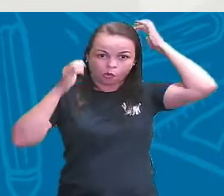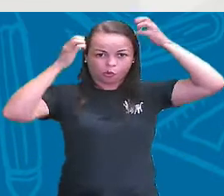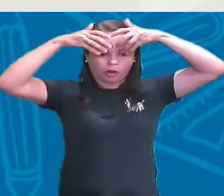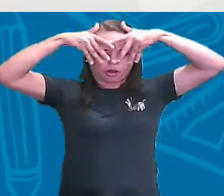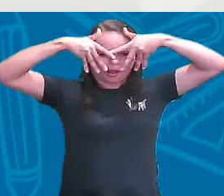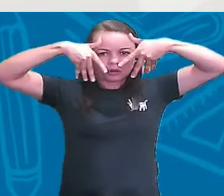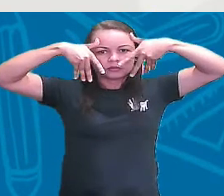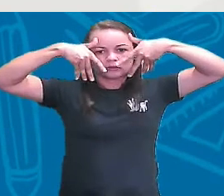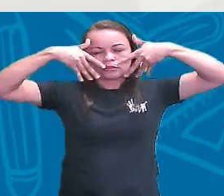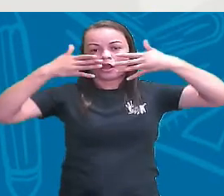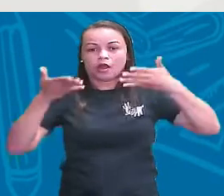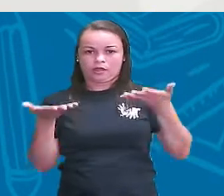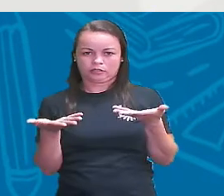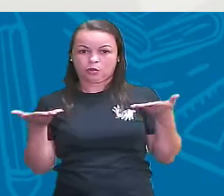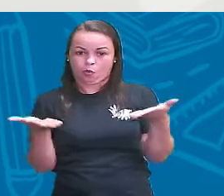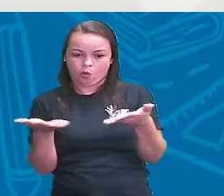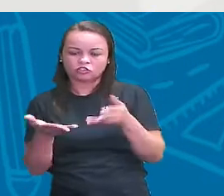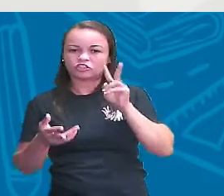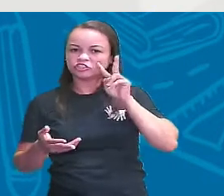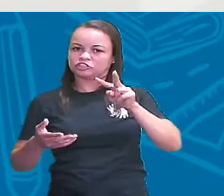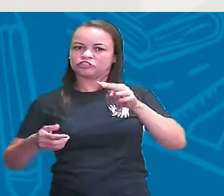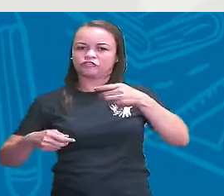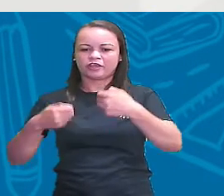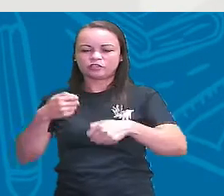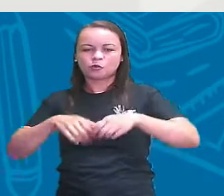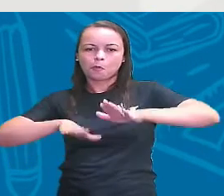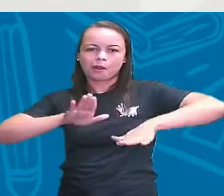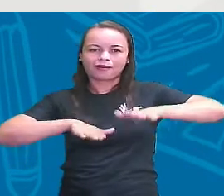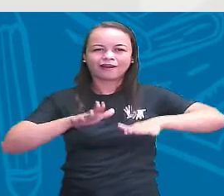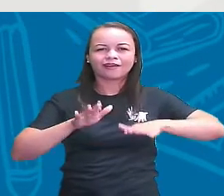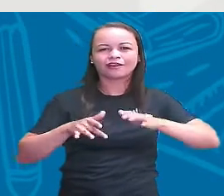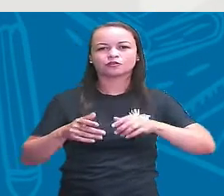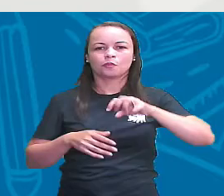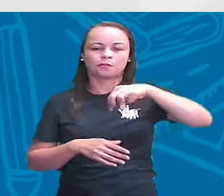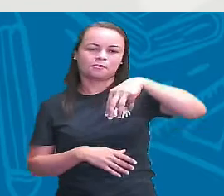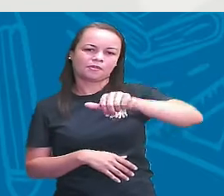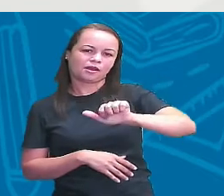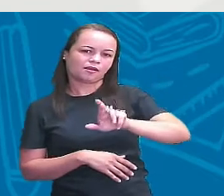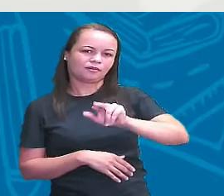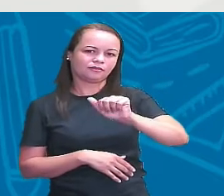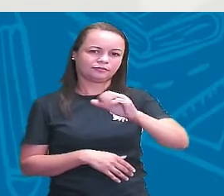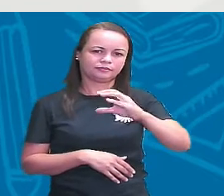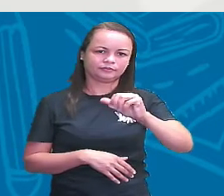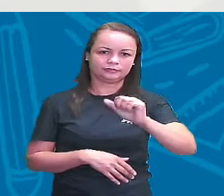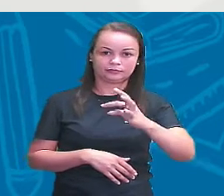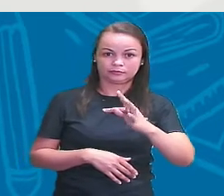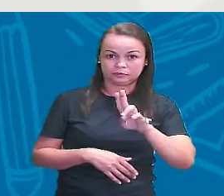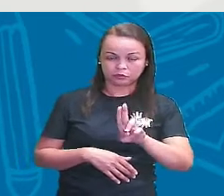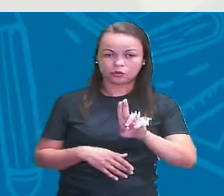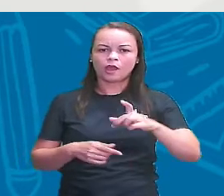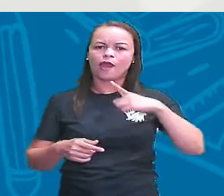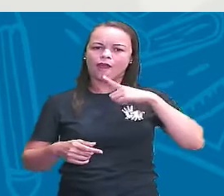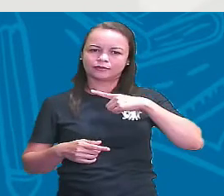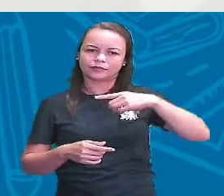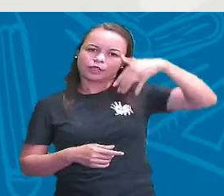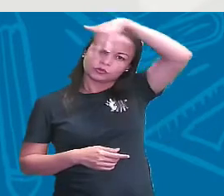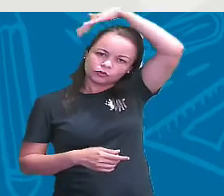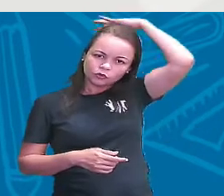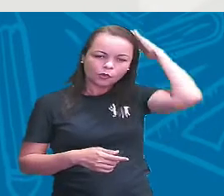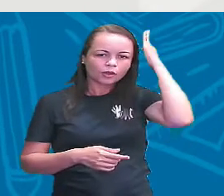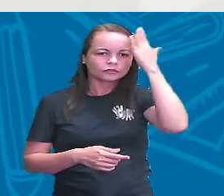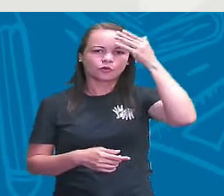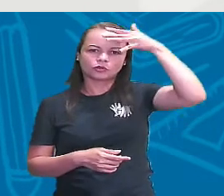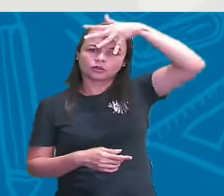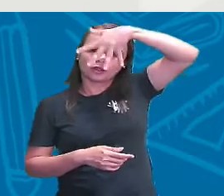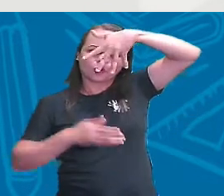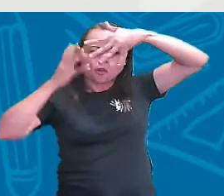vê isso no maracatu, quando traz a representação dos orixás. Aí tem lá um adorno que eles utilizam na cabeça que cobre o rosto